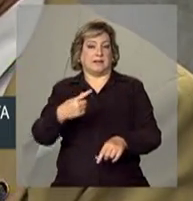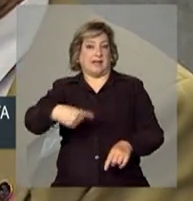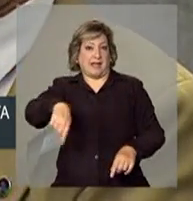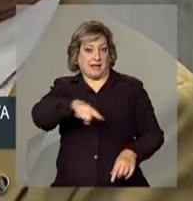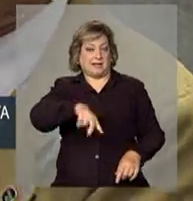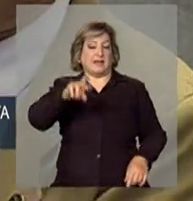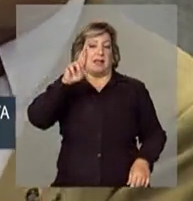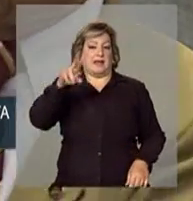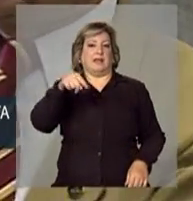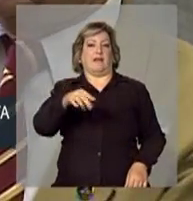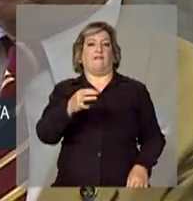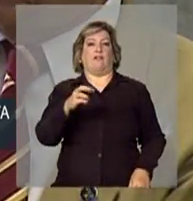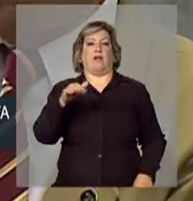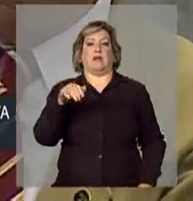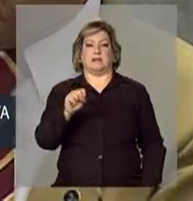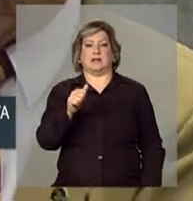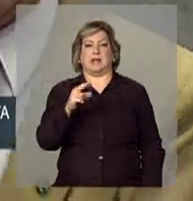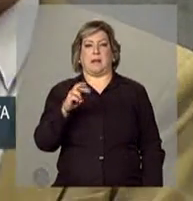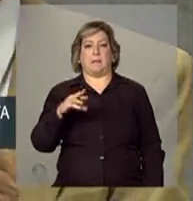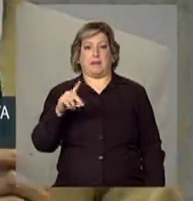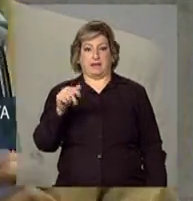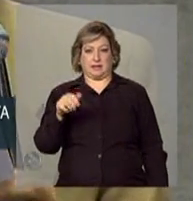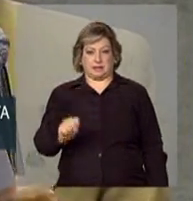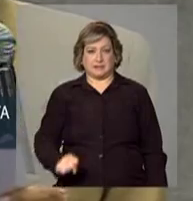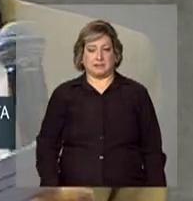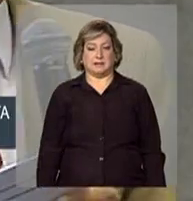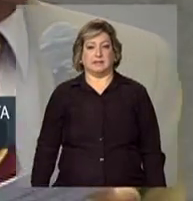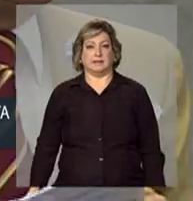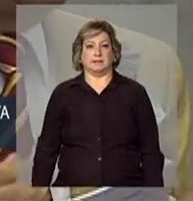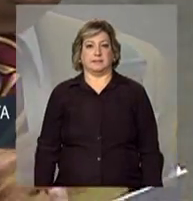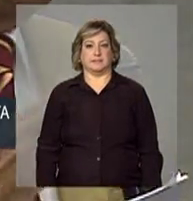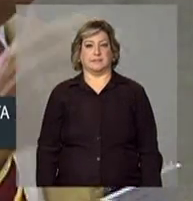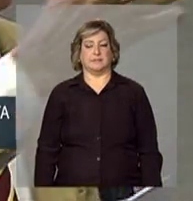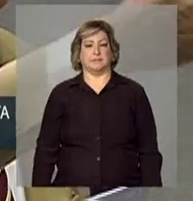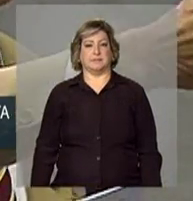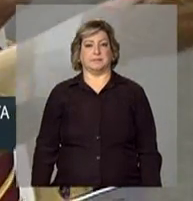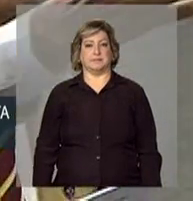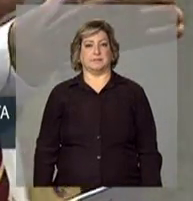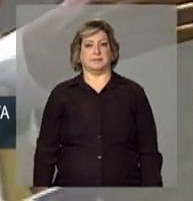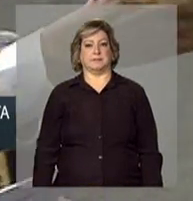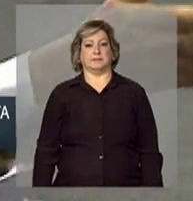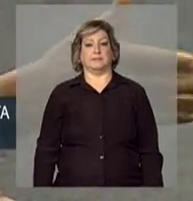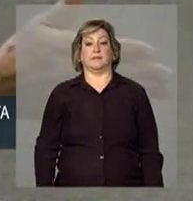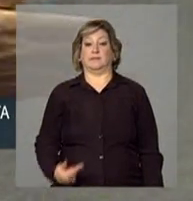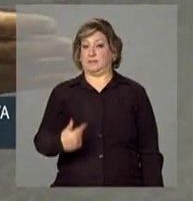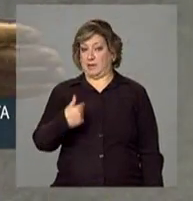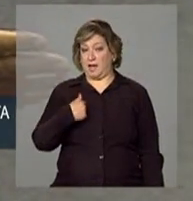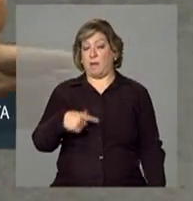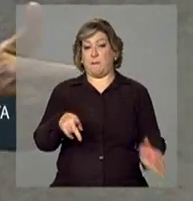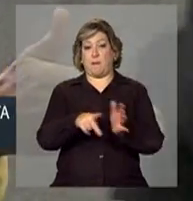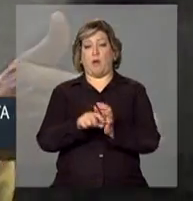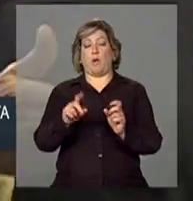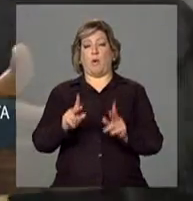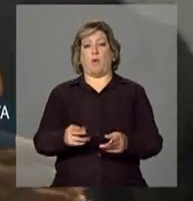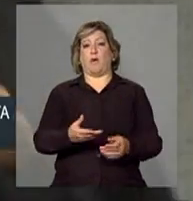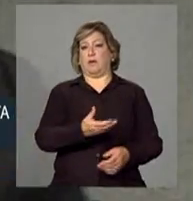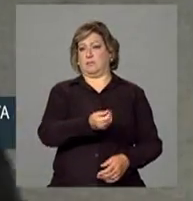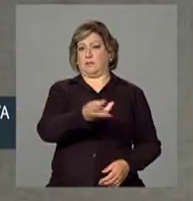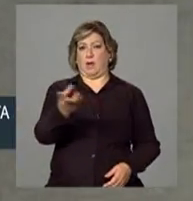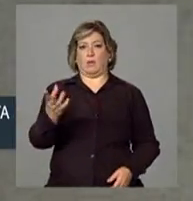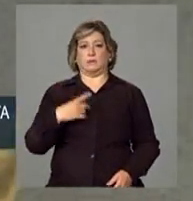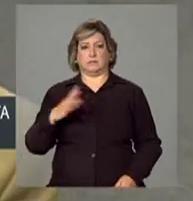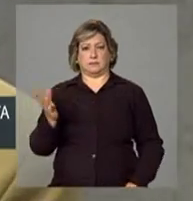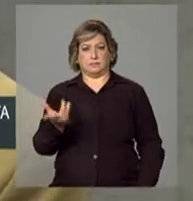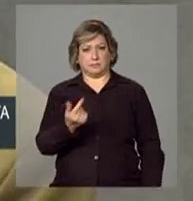Forças Armadas. E mais ainda, hein? Olha, eu próprio, como alguns brilhantes advogados, como o Zé